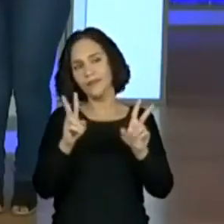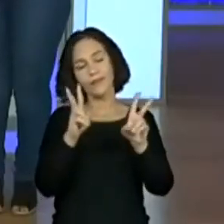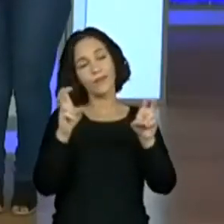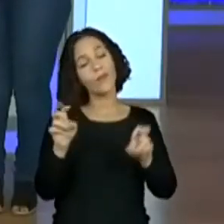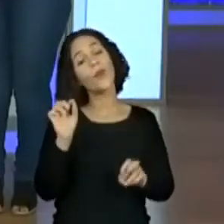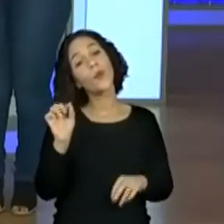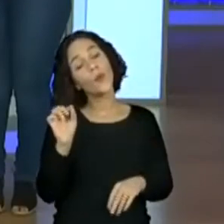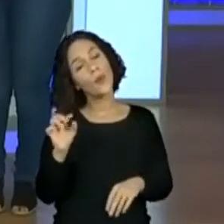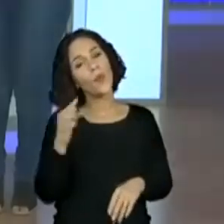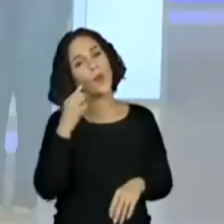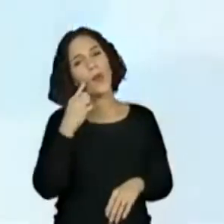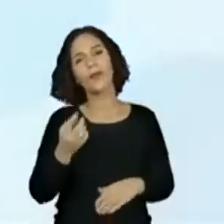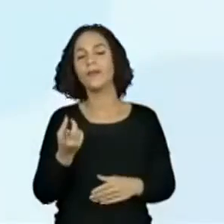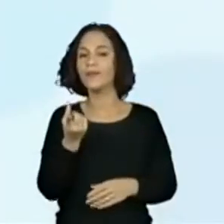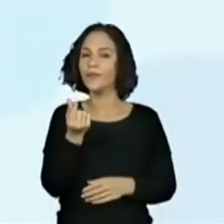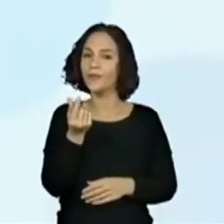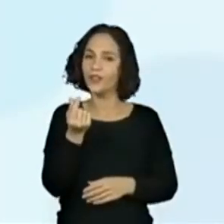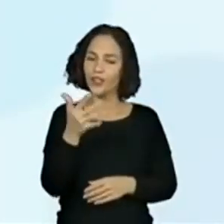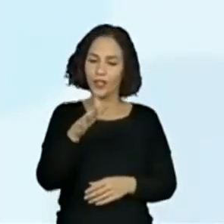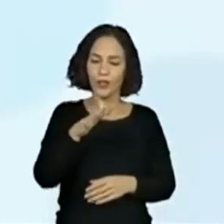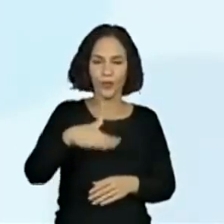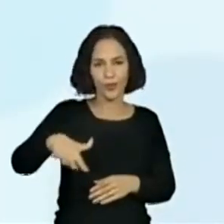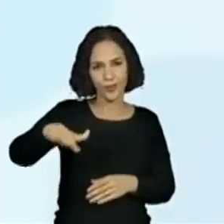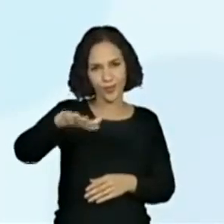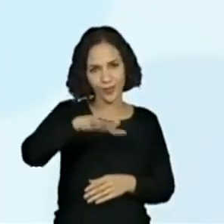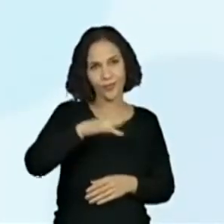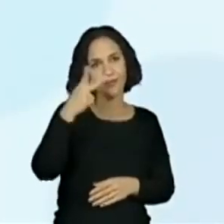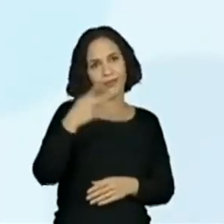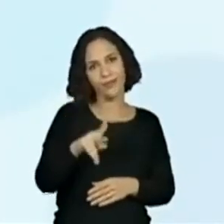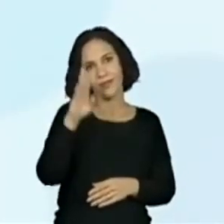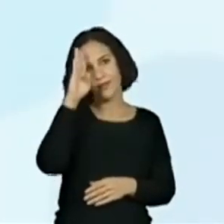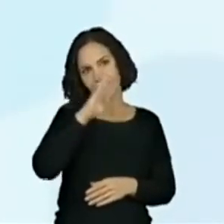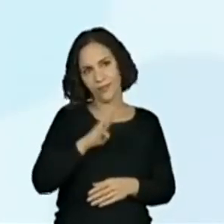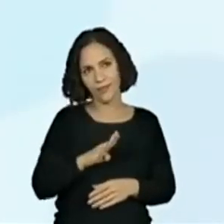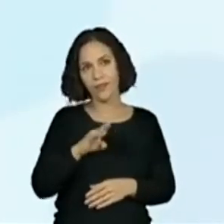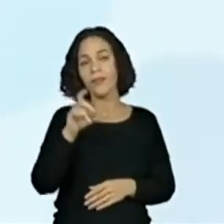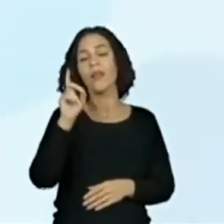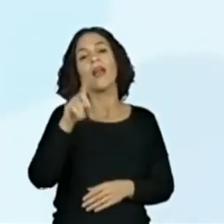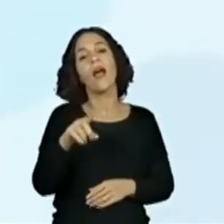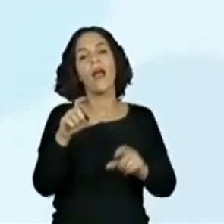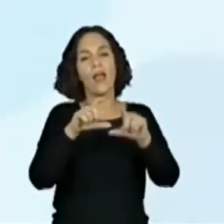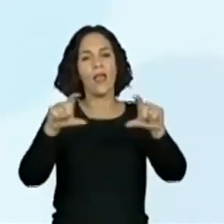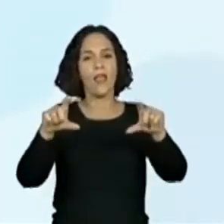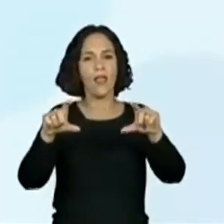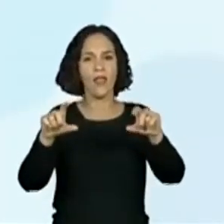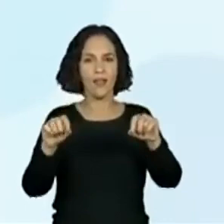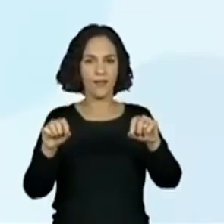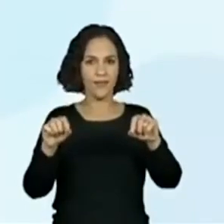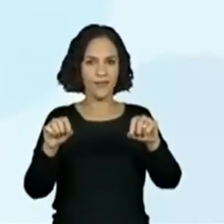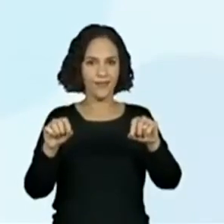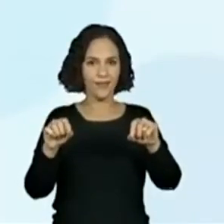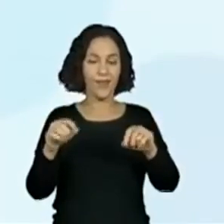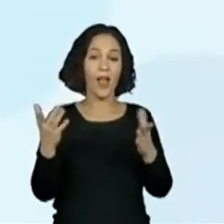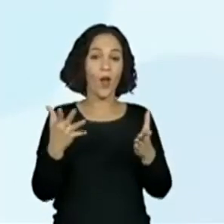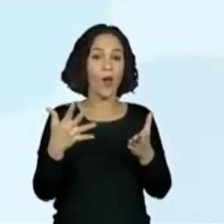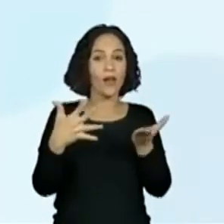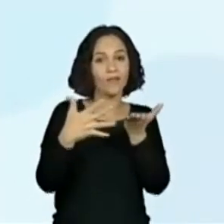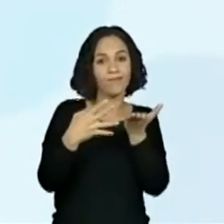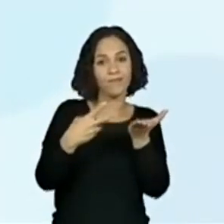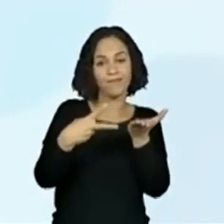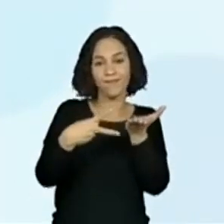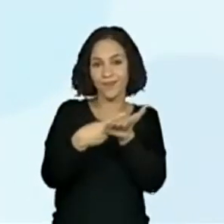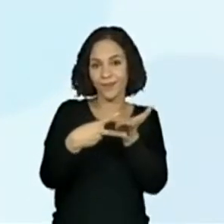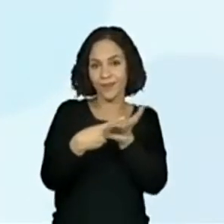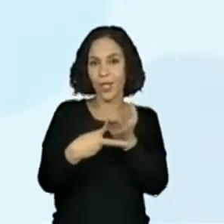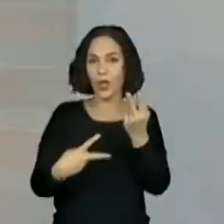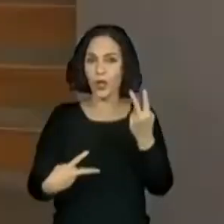é Sistema Monetário, Cédulas Parte 2. Olha só, agora a gente vai para esse